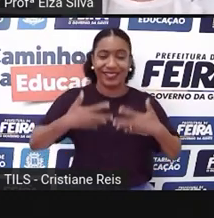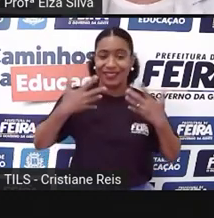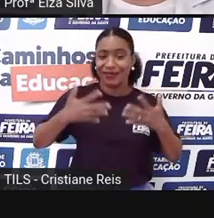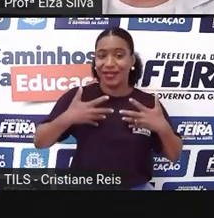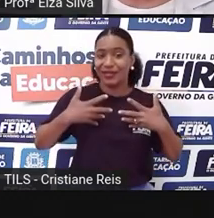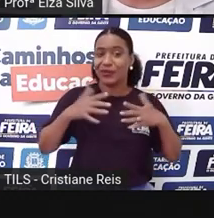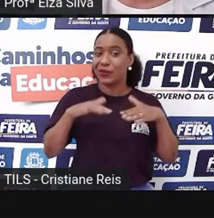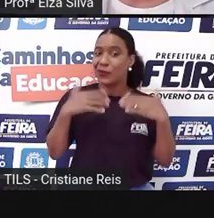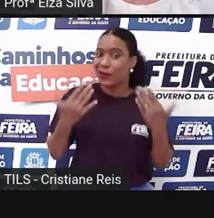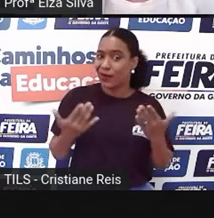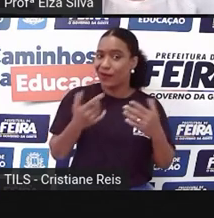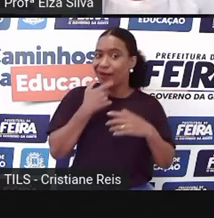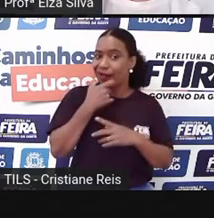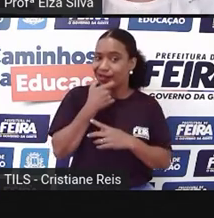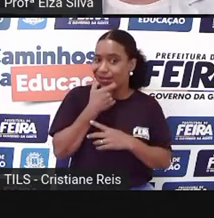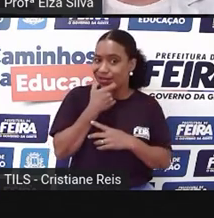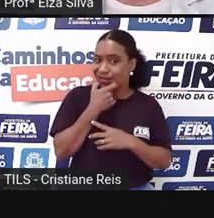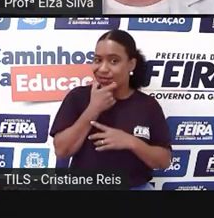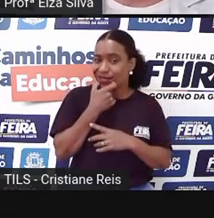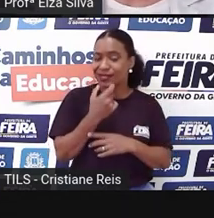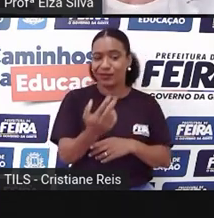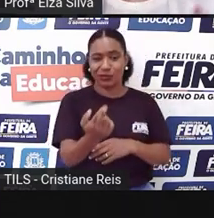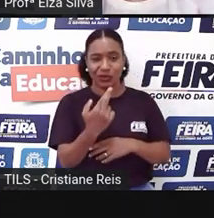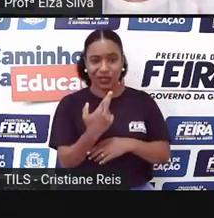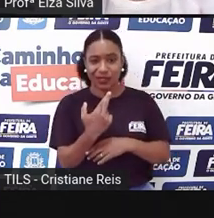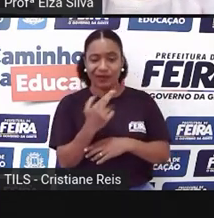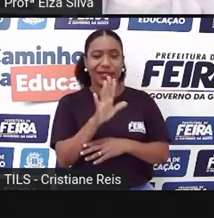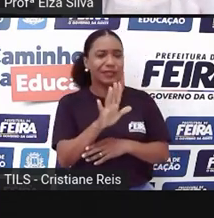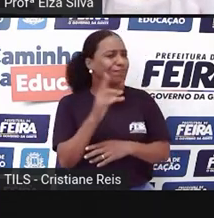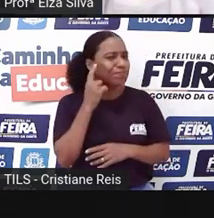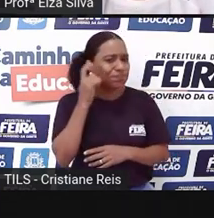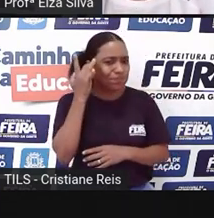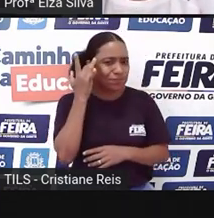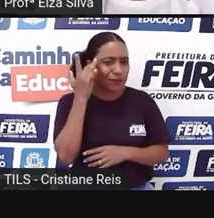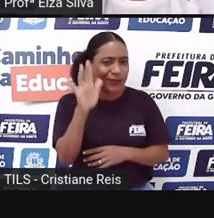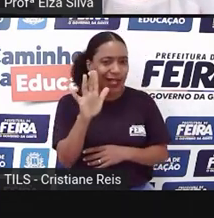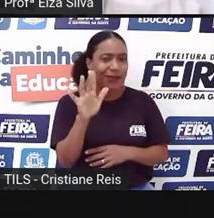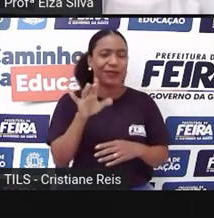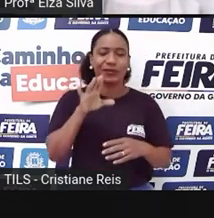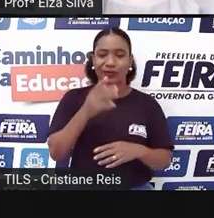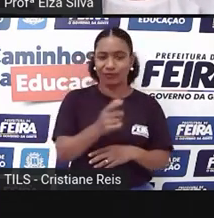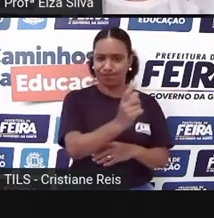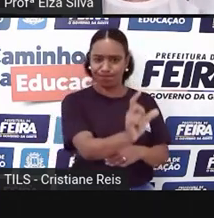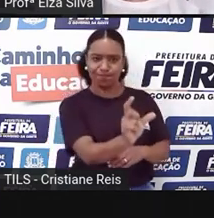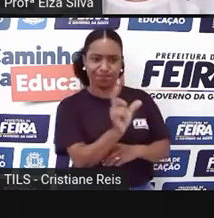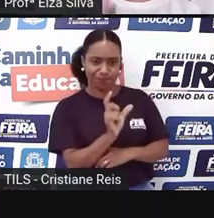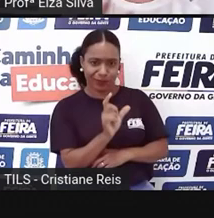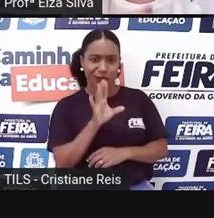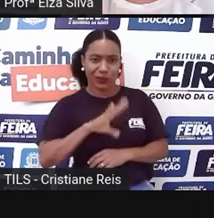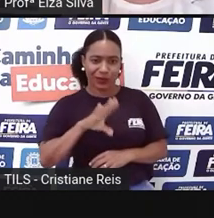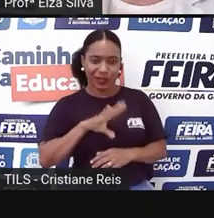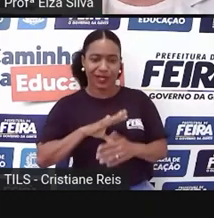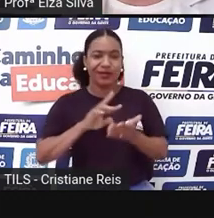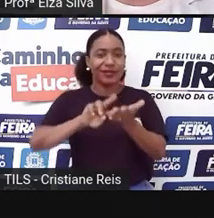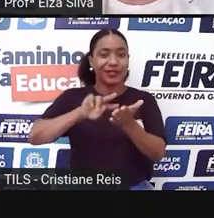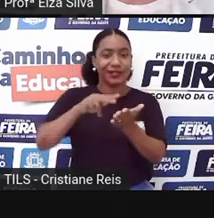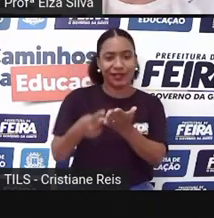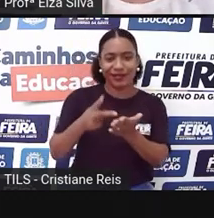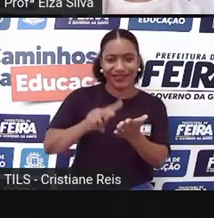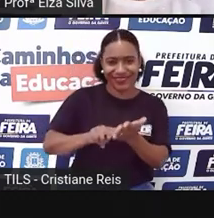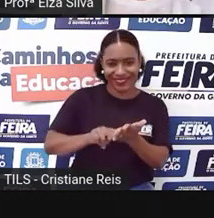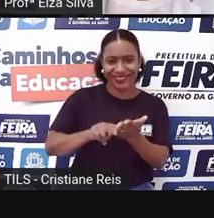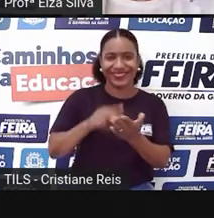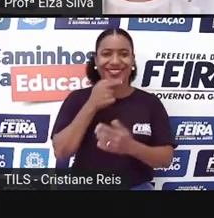você pesquisa como é que se escreve em inglês e preenche a sua tabela e logo depois mostra para o seu